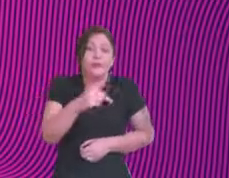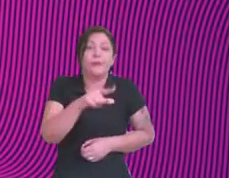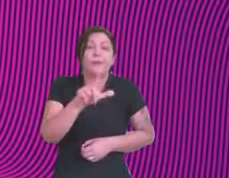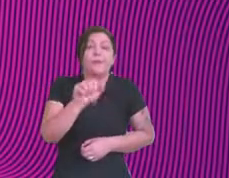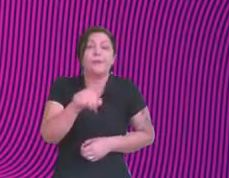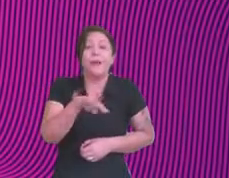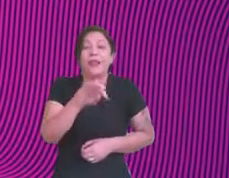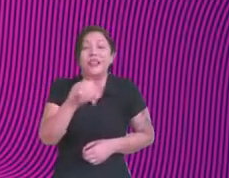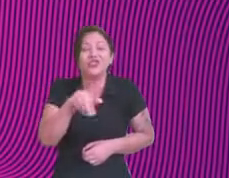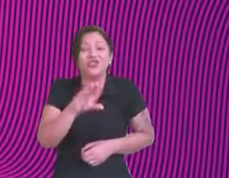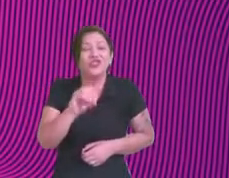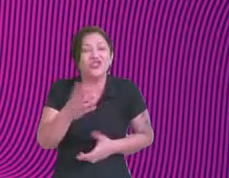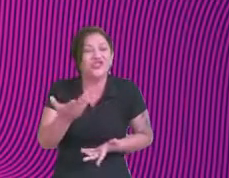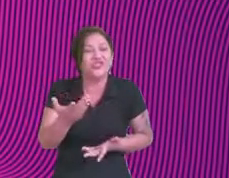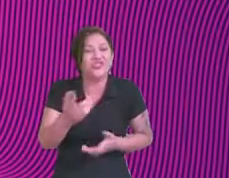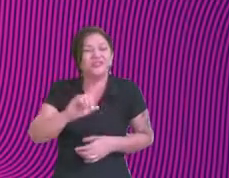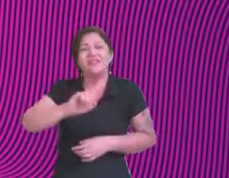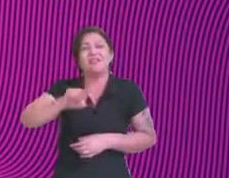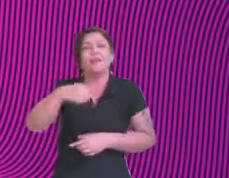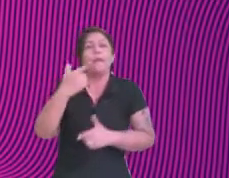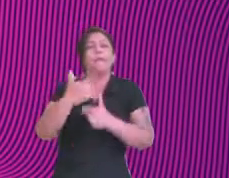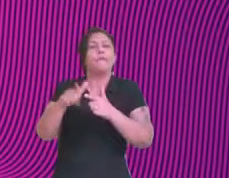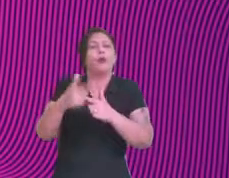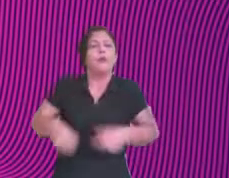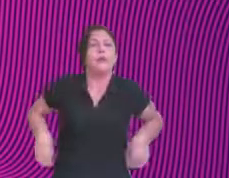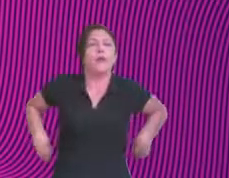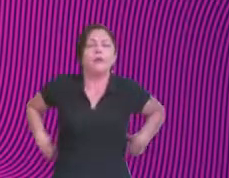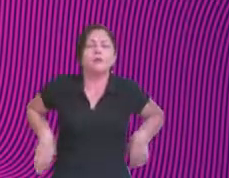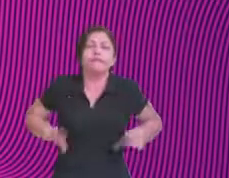usam no câncer de colo de útero de rotina.